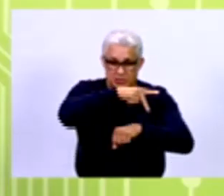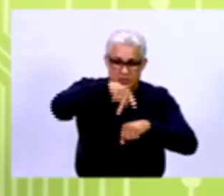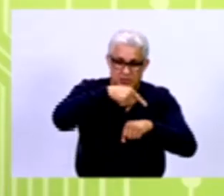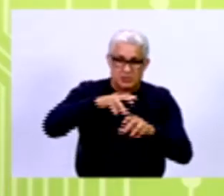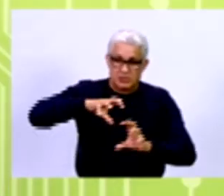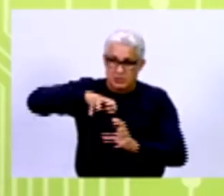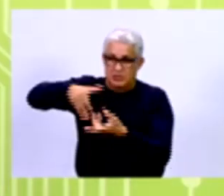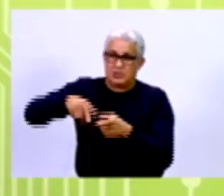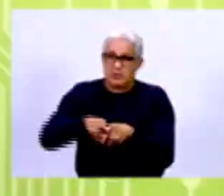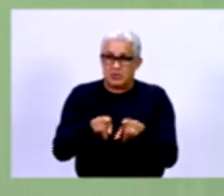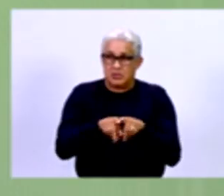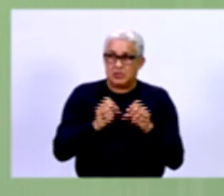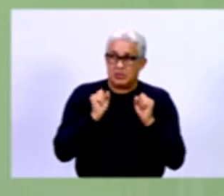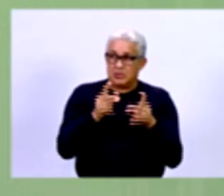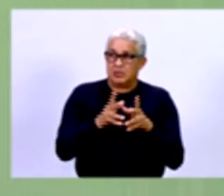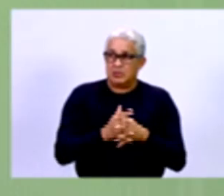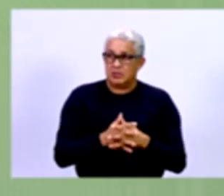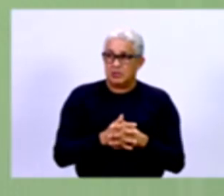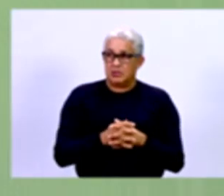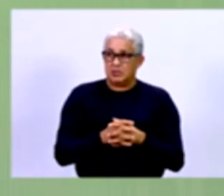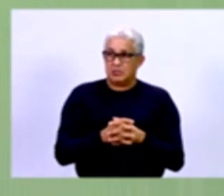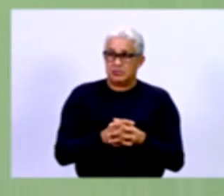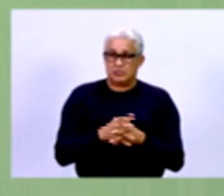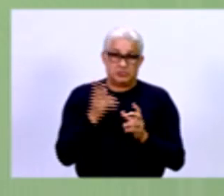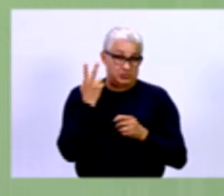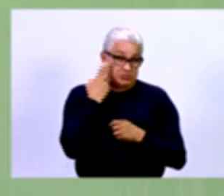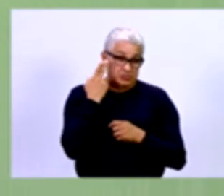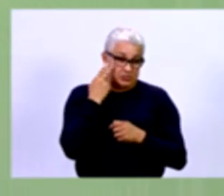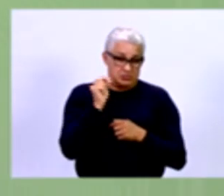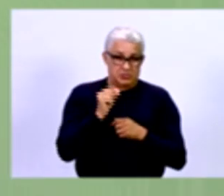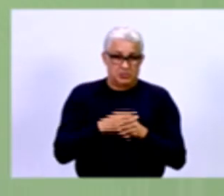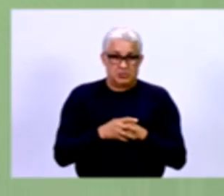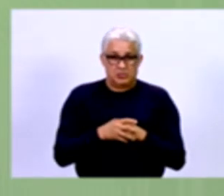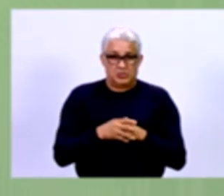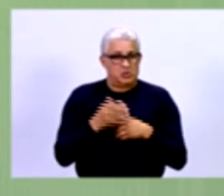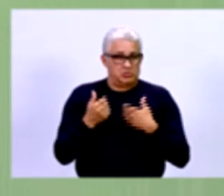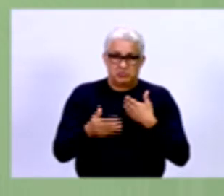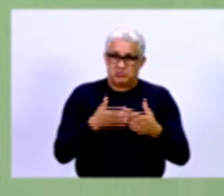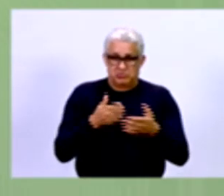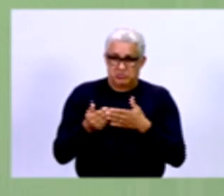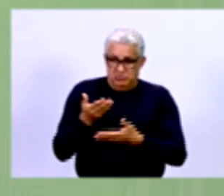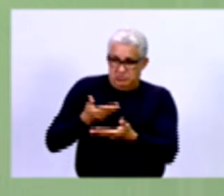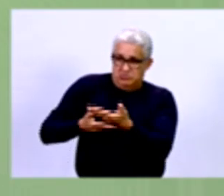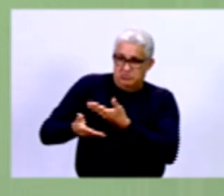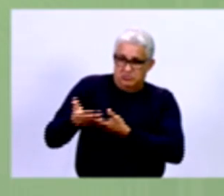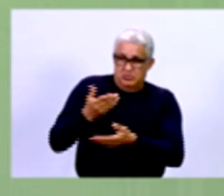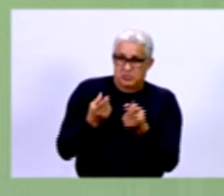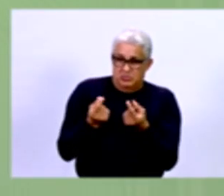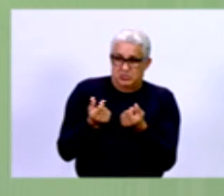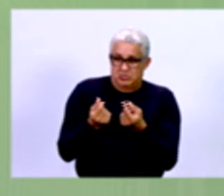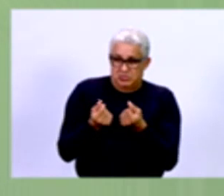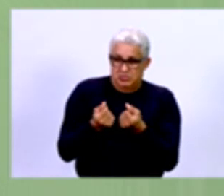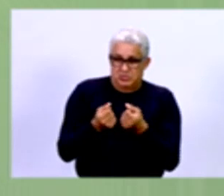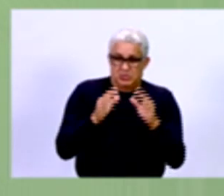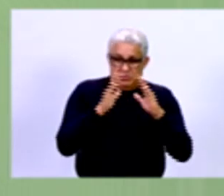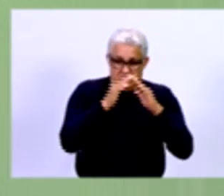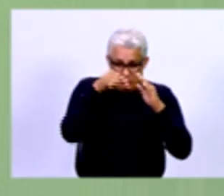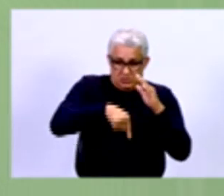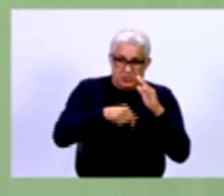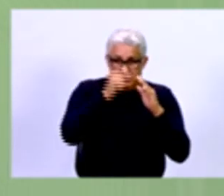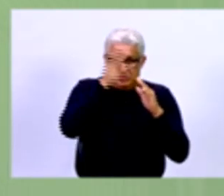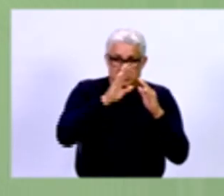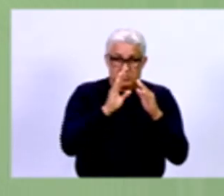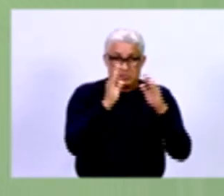resto do mundo, né? Ok? Então, normalmente, qualquer transação de um residente com um não